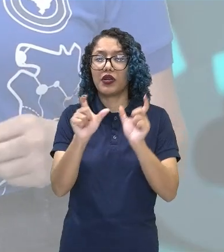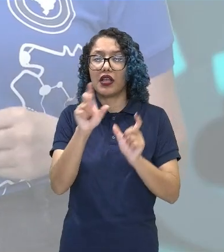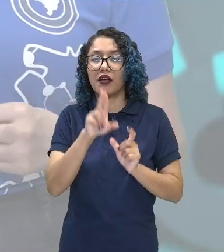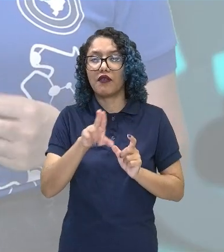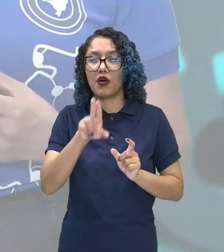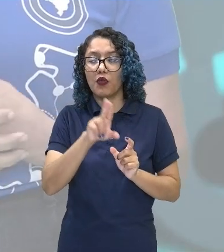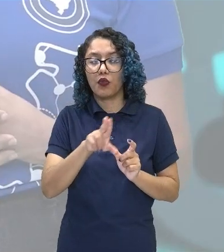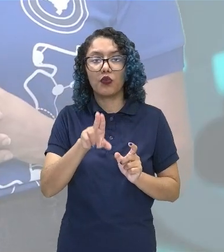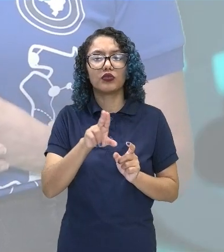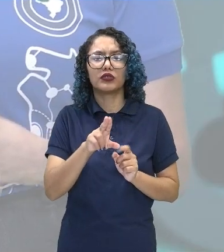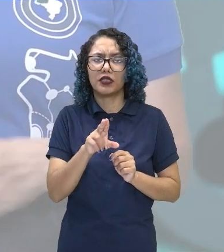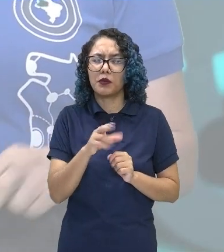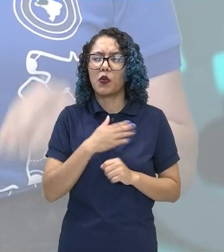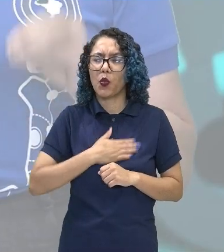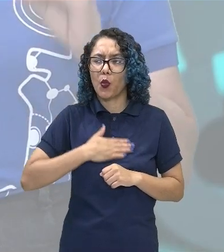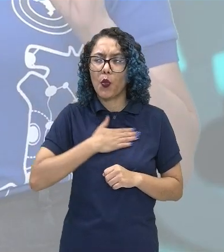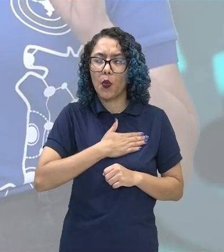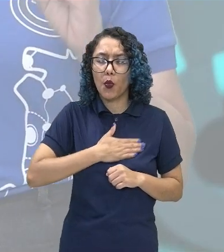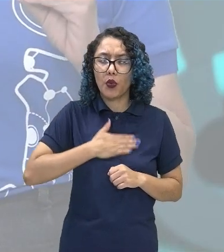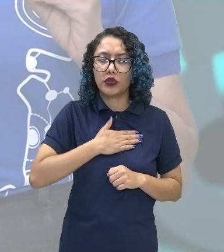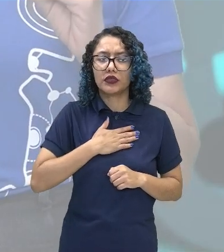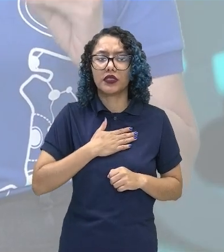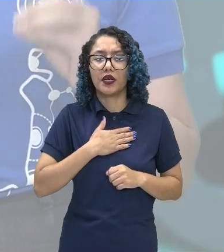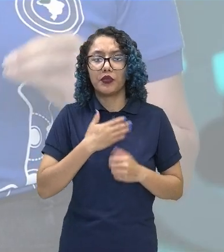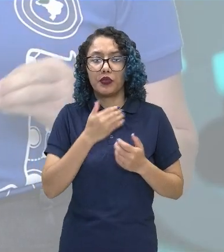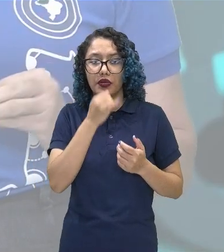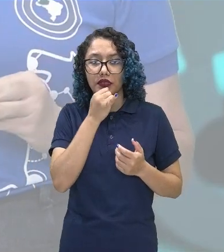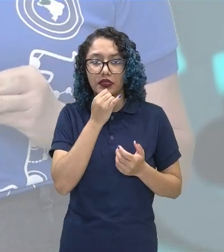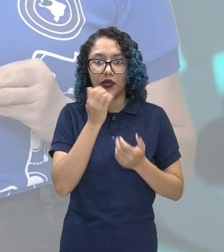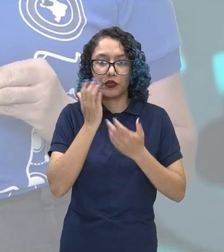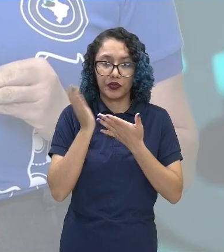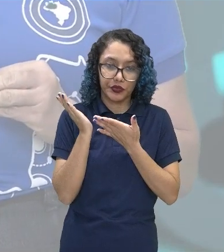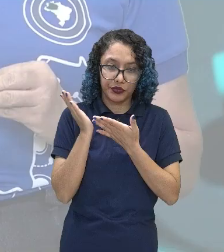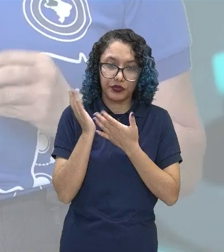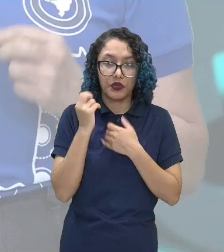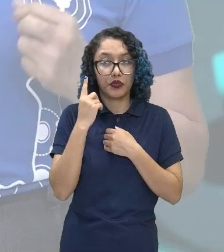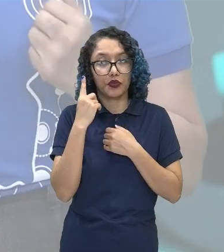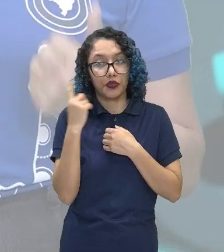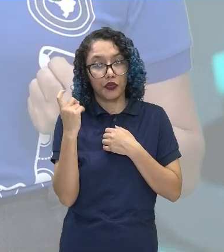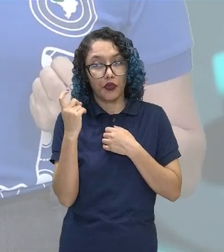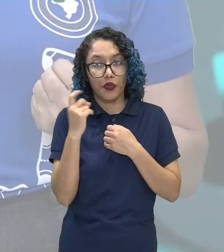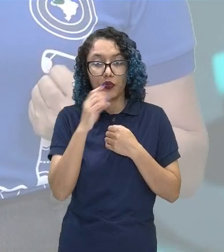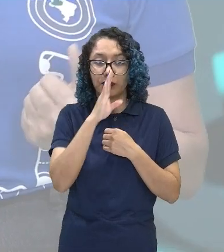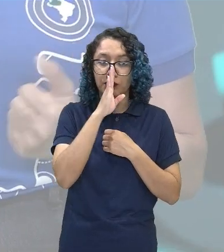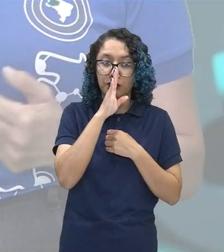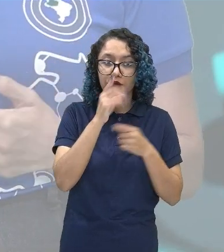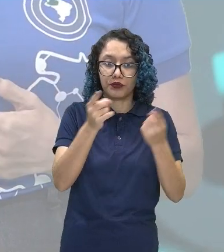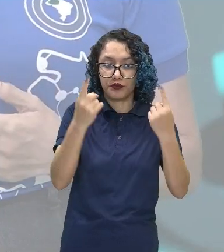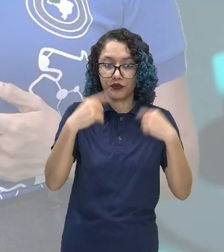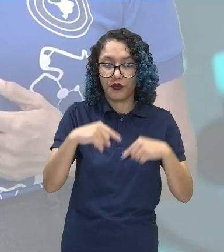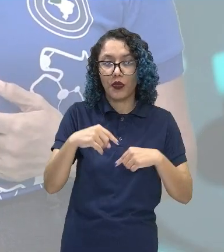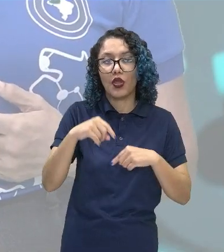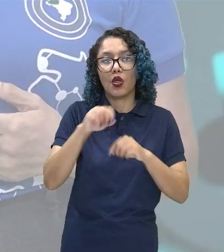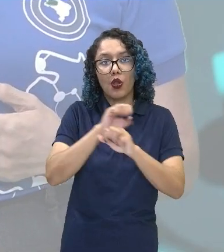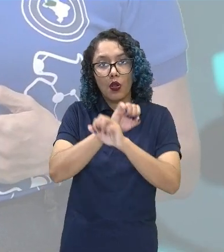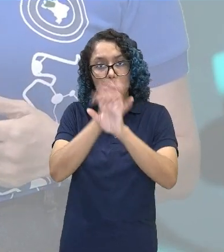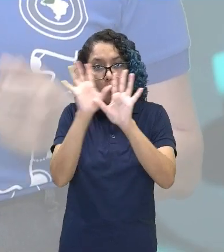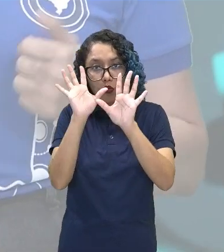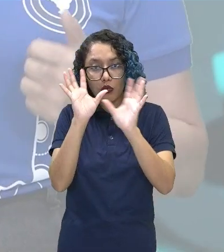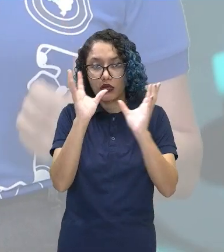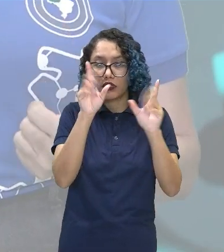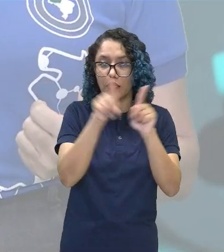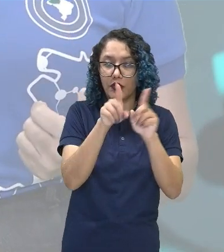adoram utilizar nos seus textos, que é som, silêncio, luz,